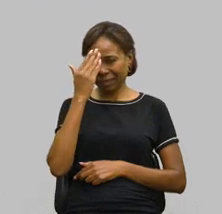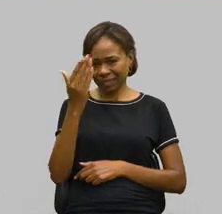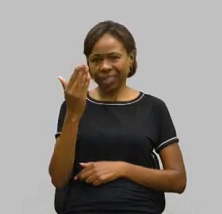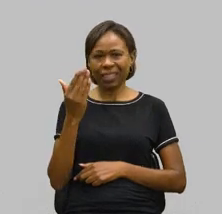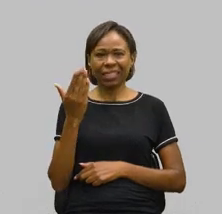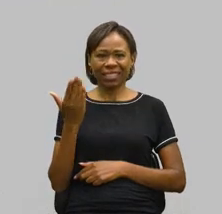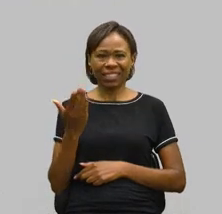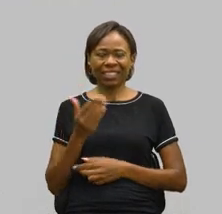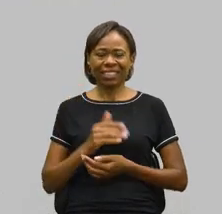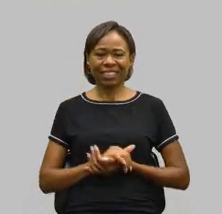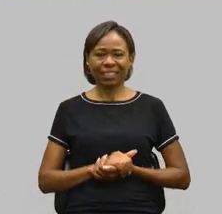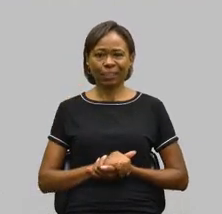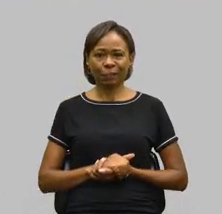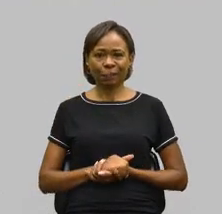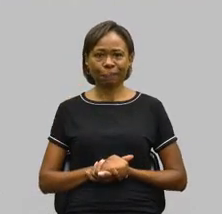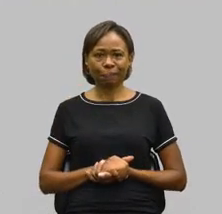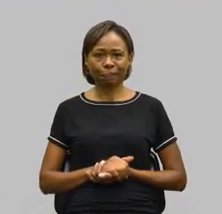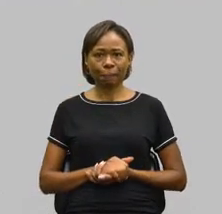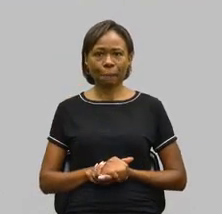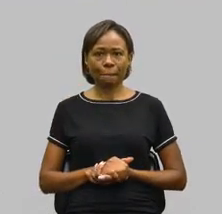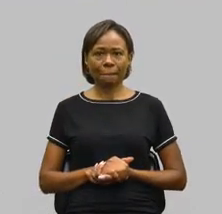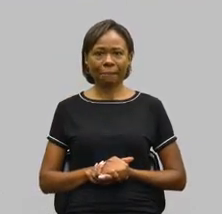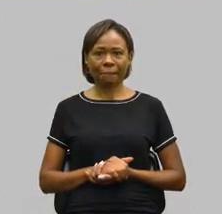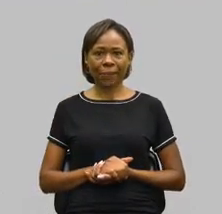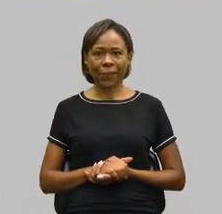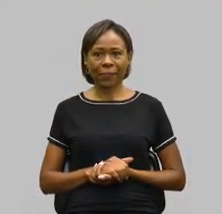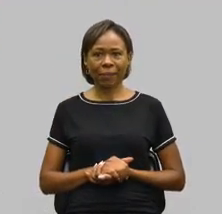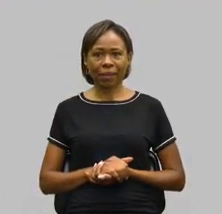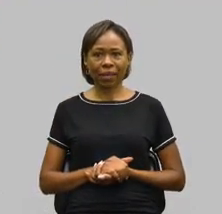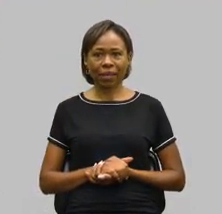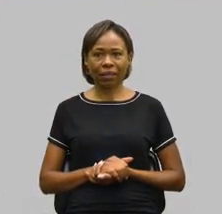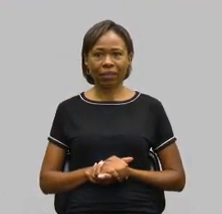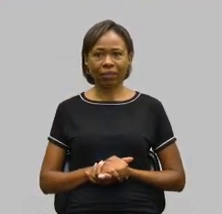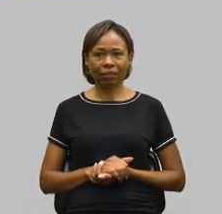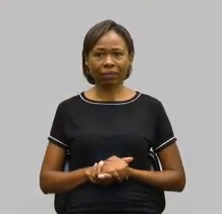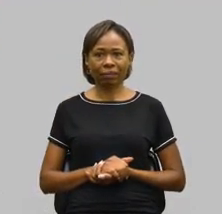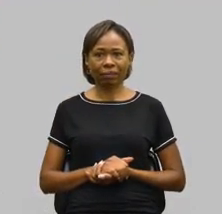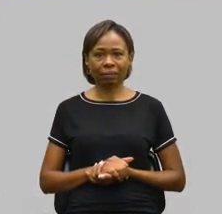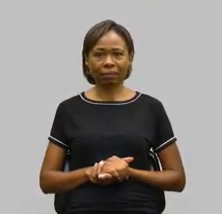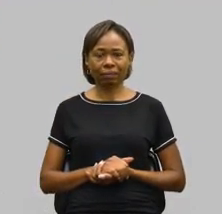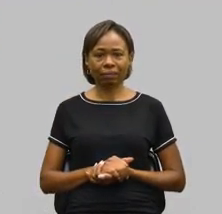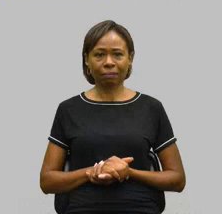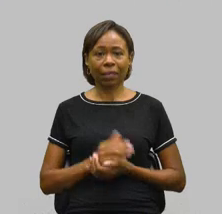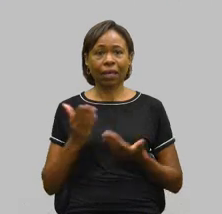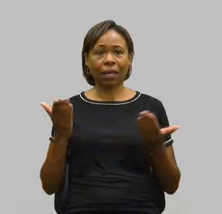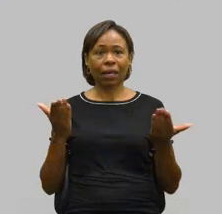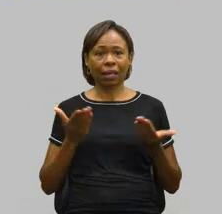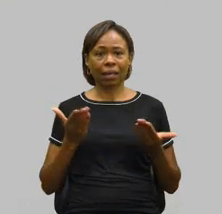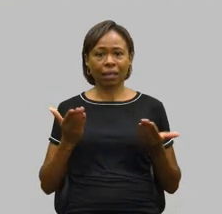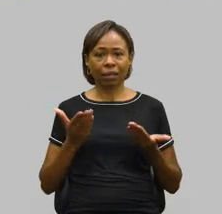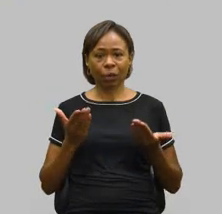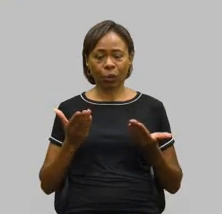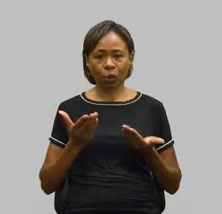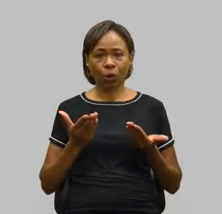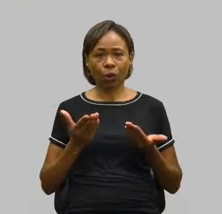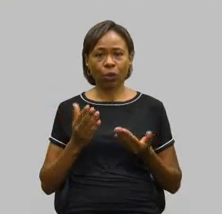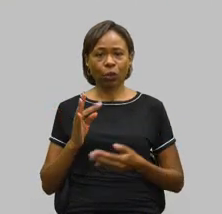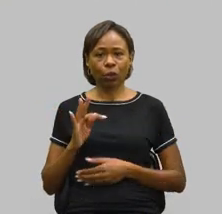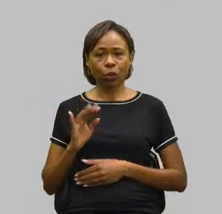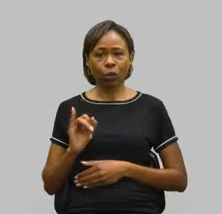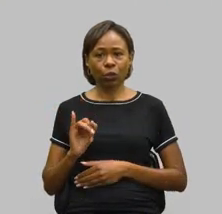pelo presença Obrigada deputada Alê passo agora às considerações do deputado Tito